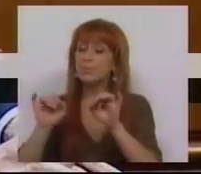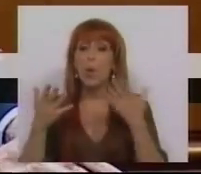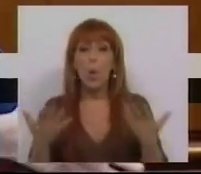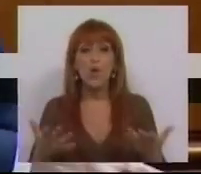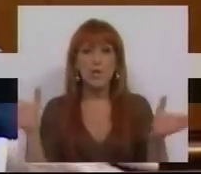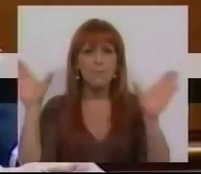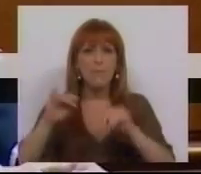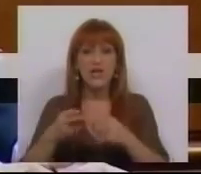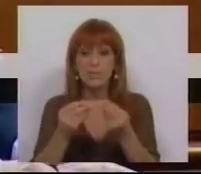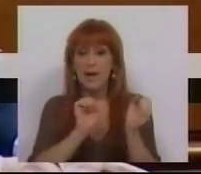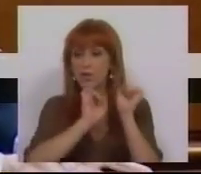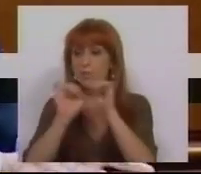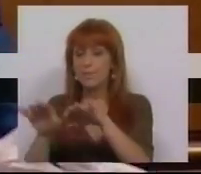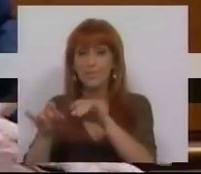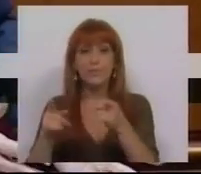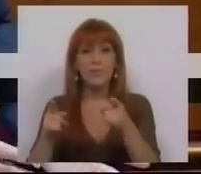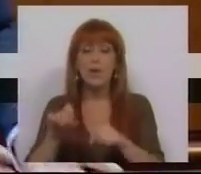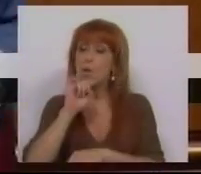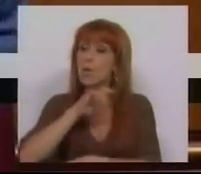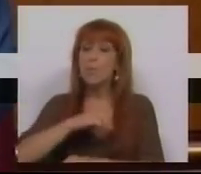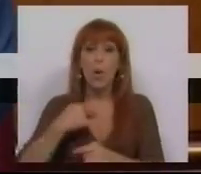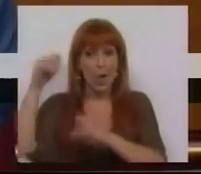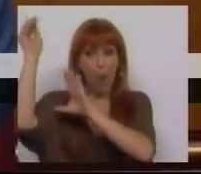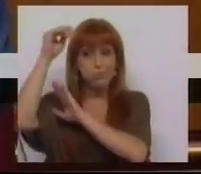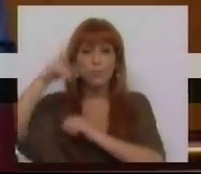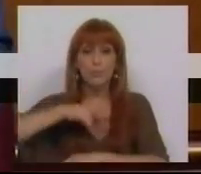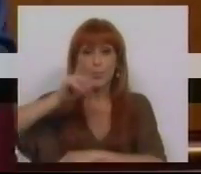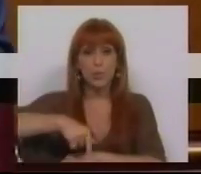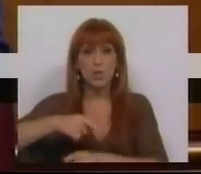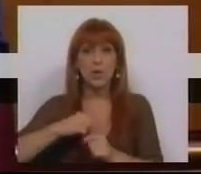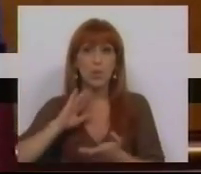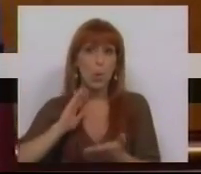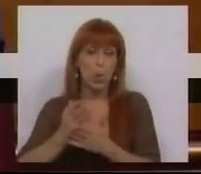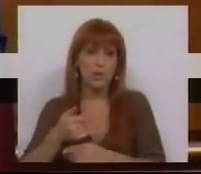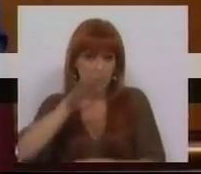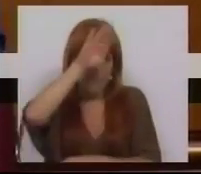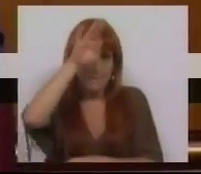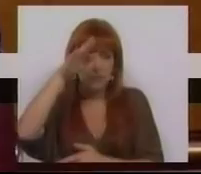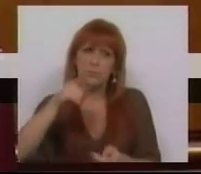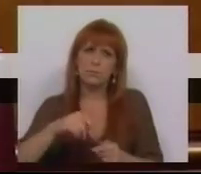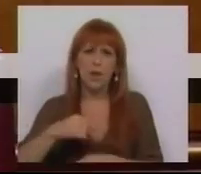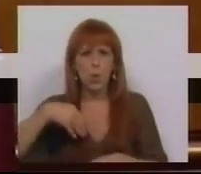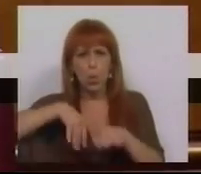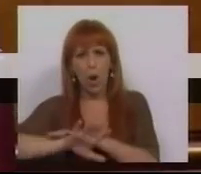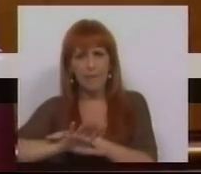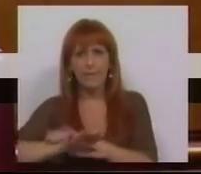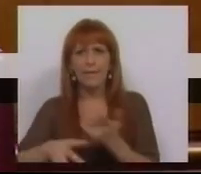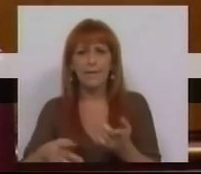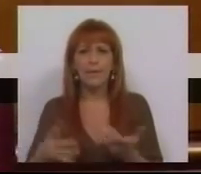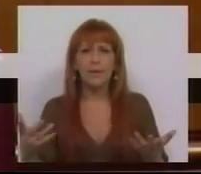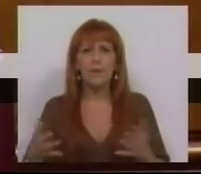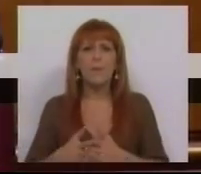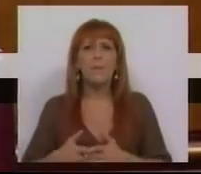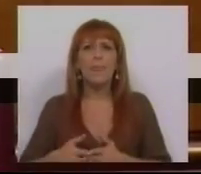hoje mais meios para poder, no interior do país, o último caso foi Braga, foi Guarda, em